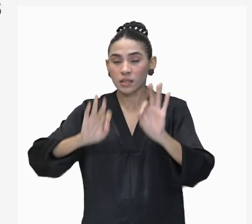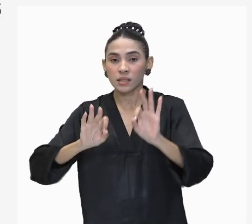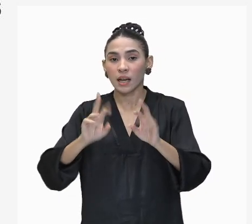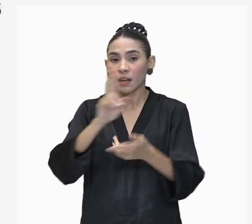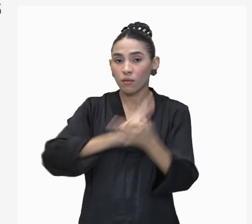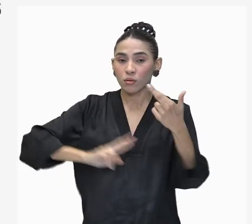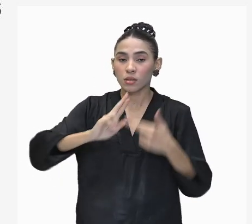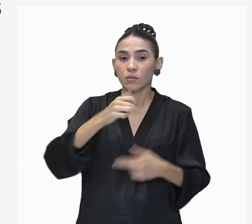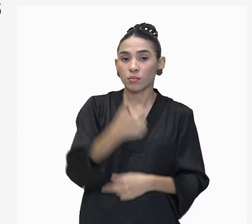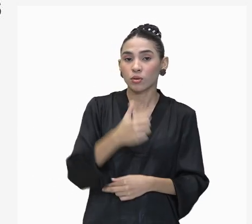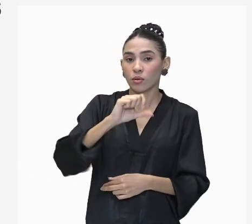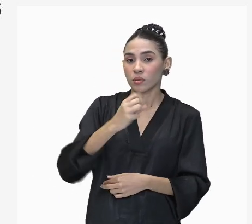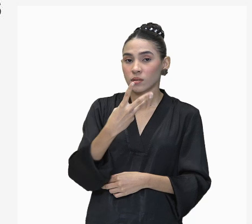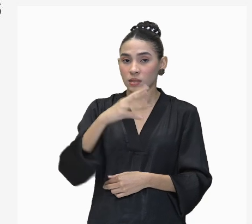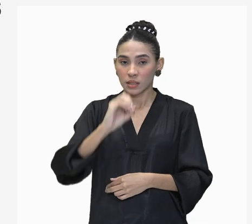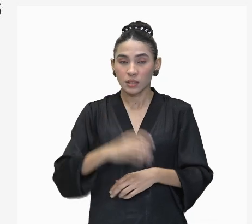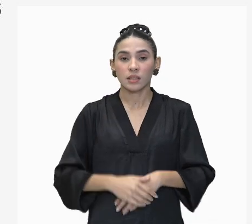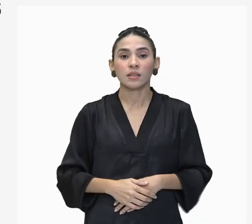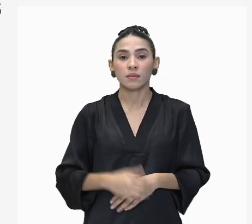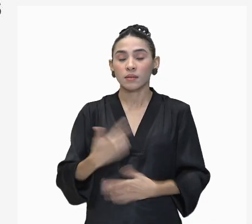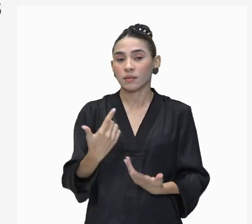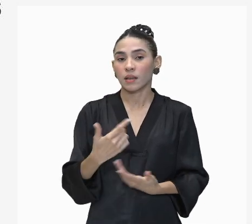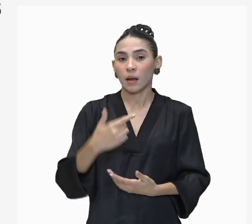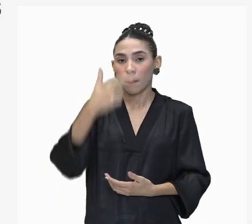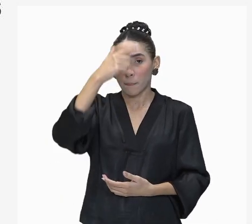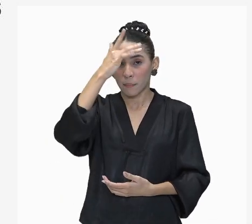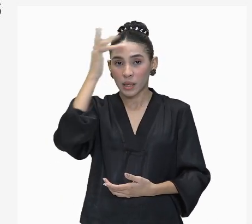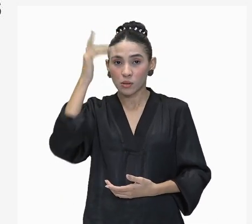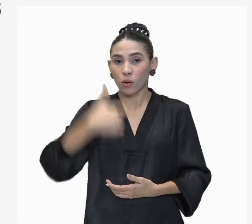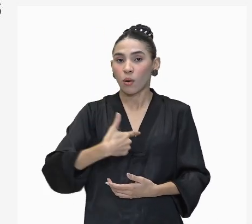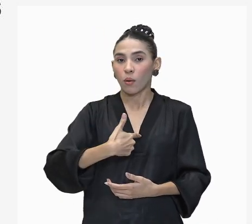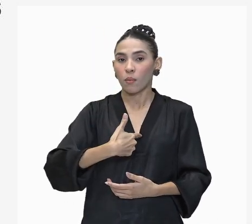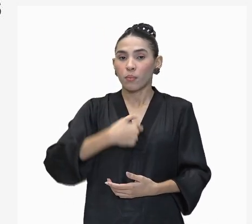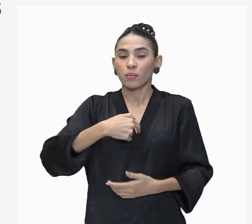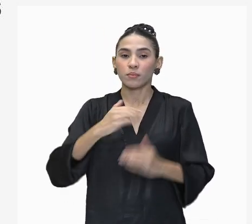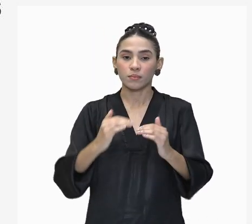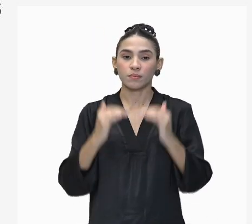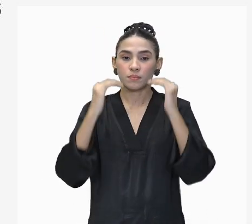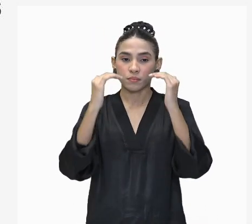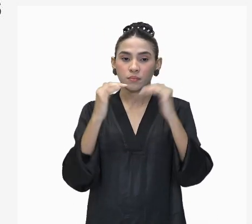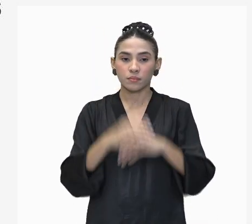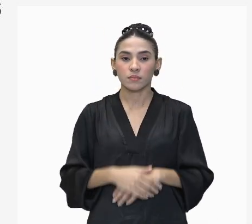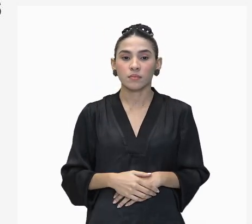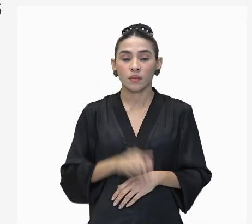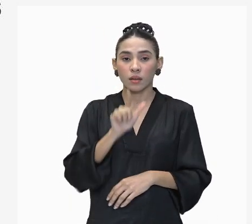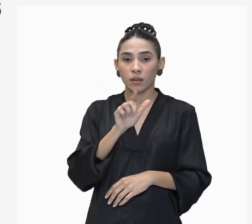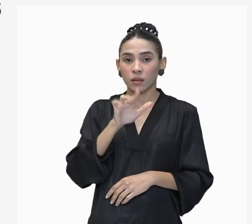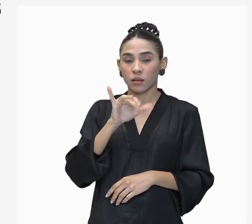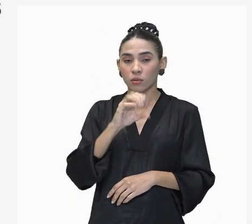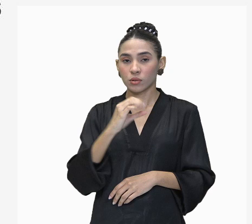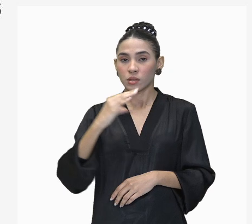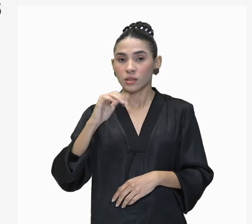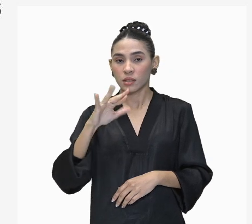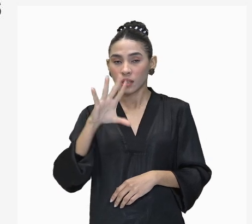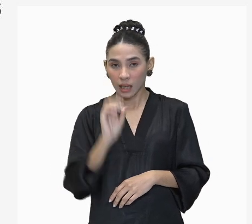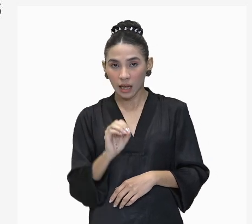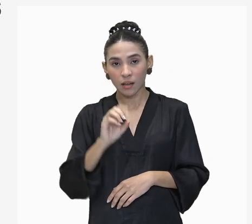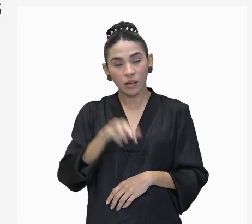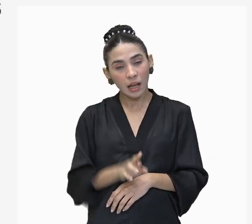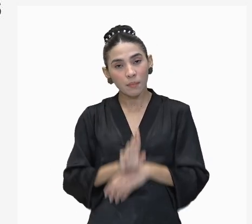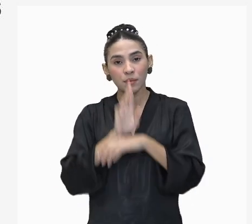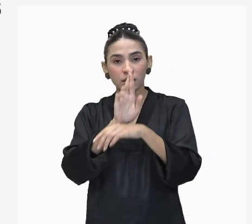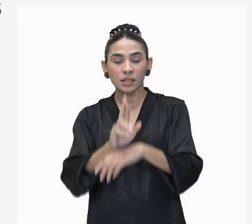1930, que levou Getúlio Vargas ao poder. Luiz Carlos Prestes tornou-se uma